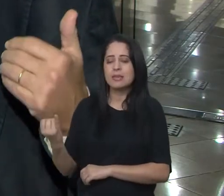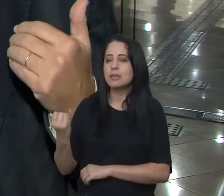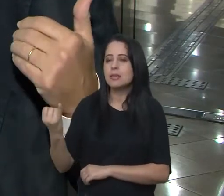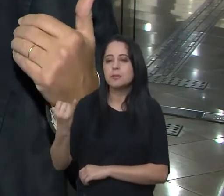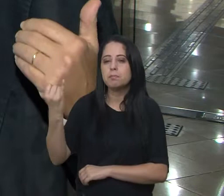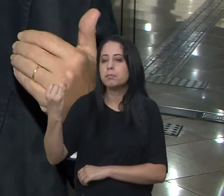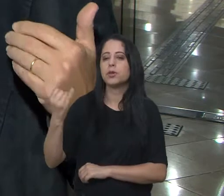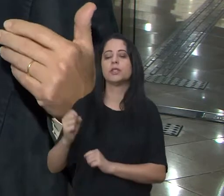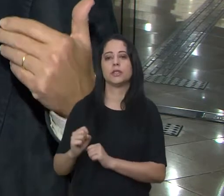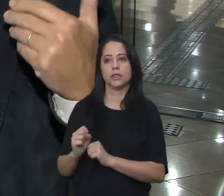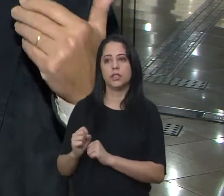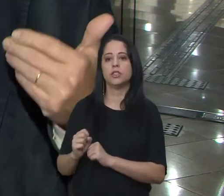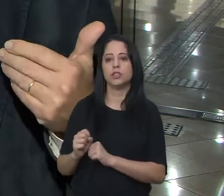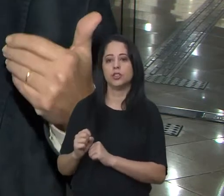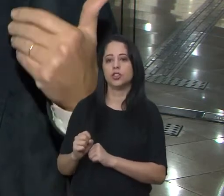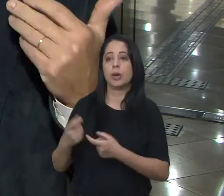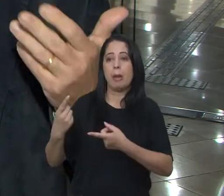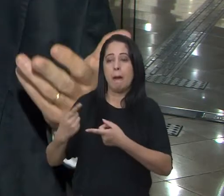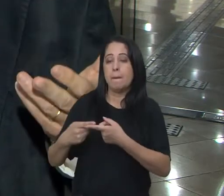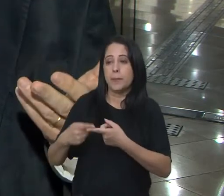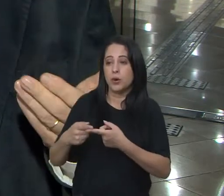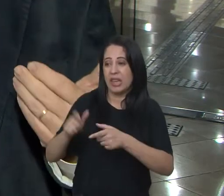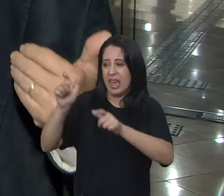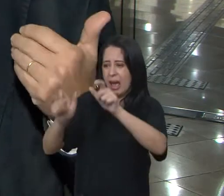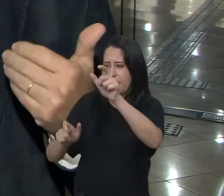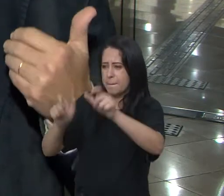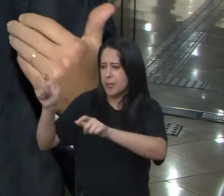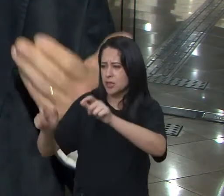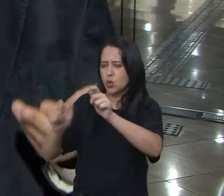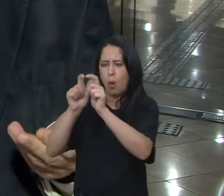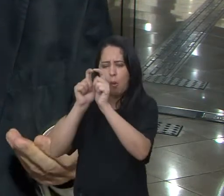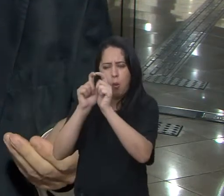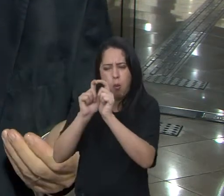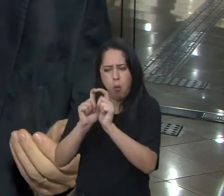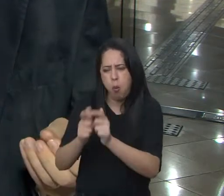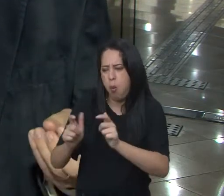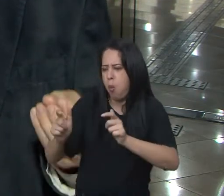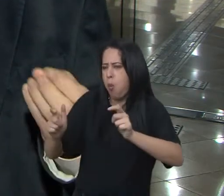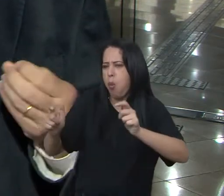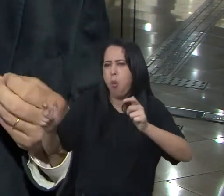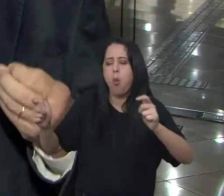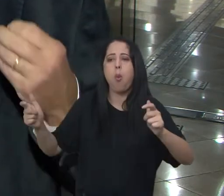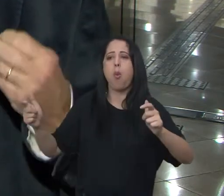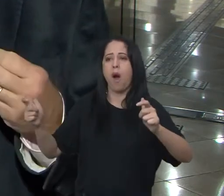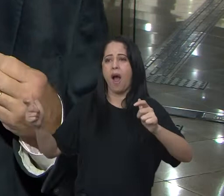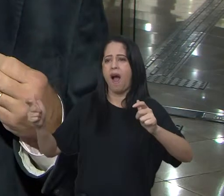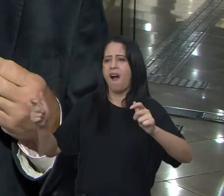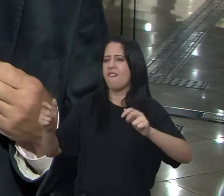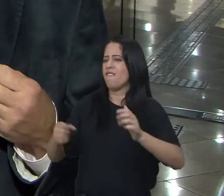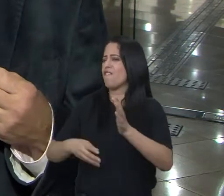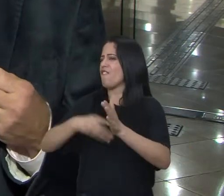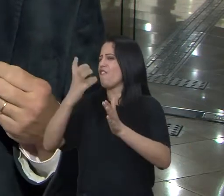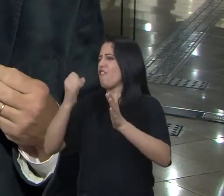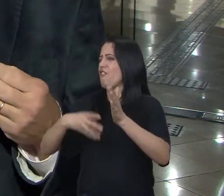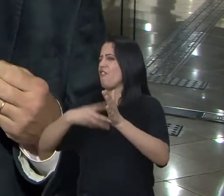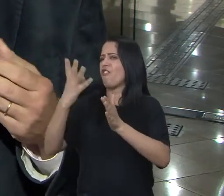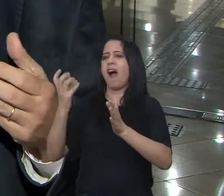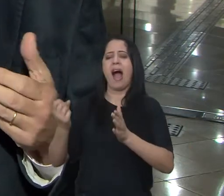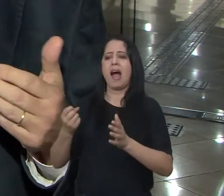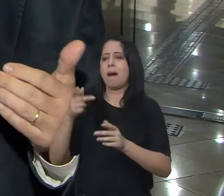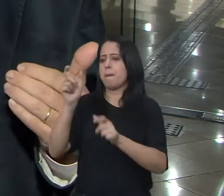a extrema mortalidade, um número muito alto de mortes que ocorre por doenças